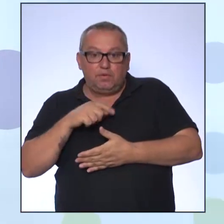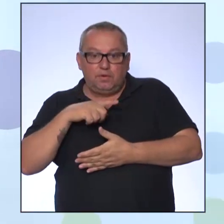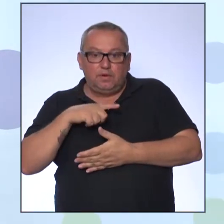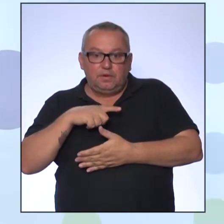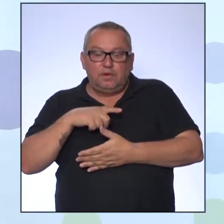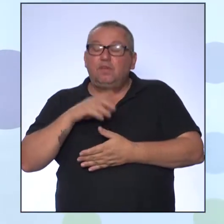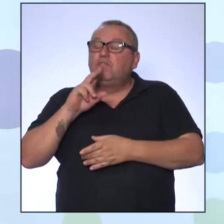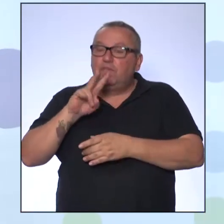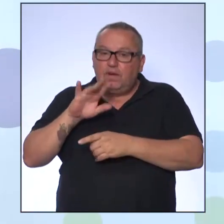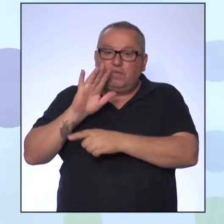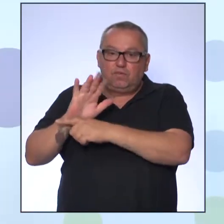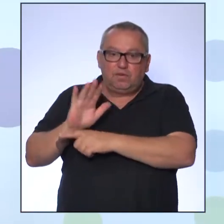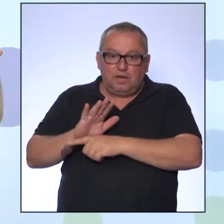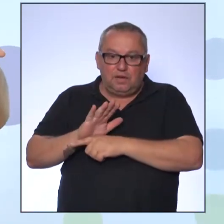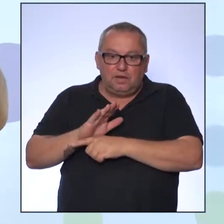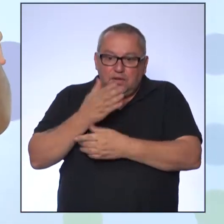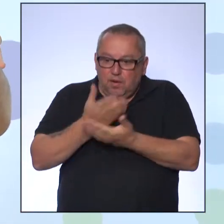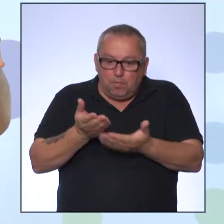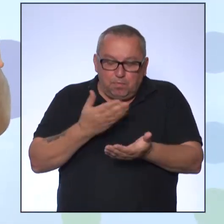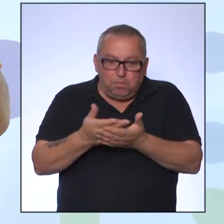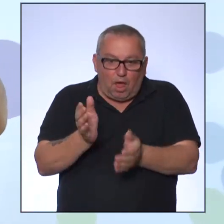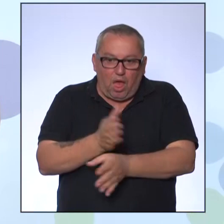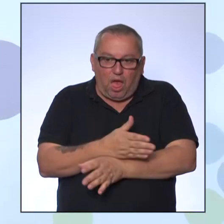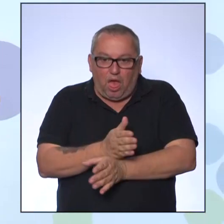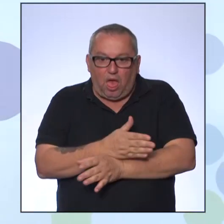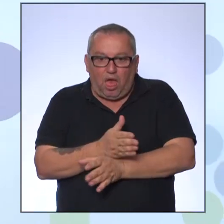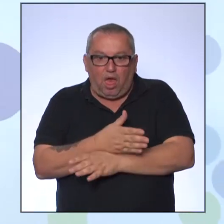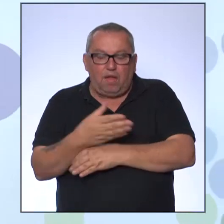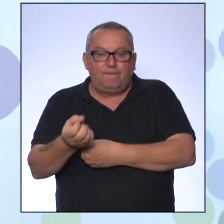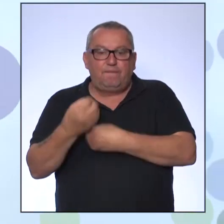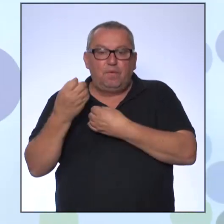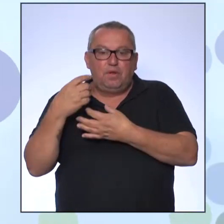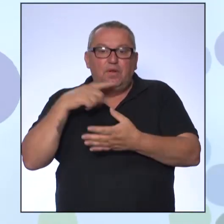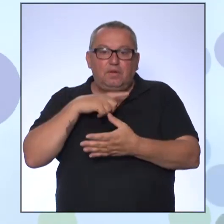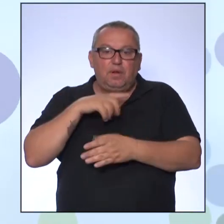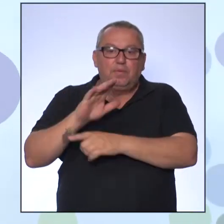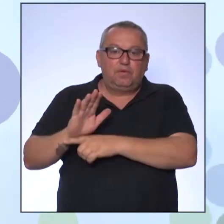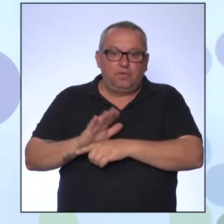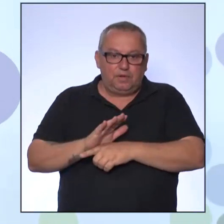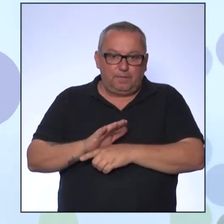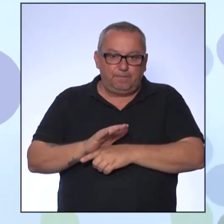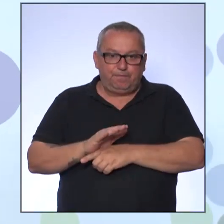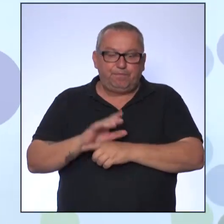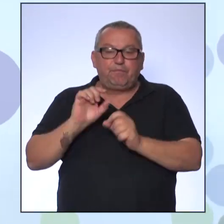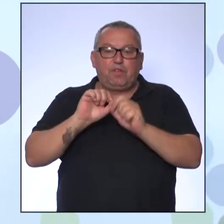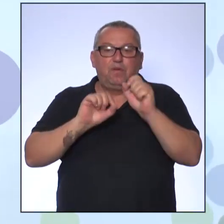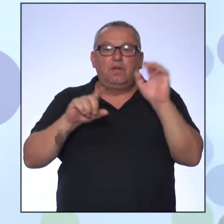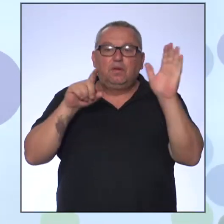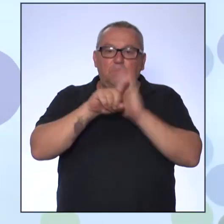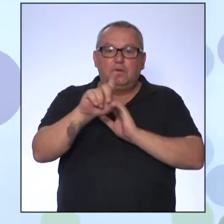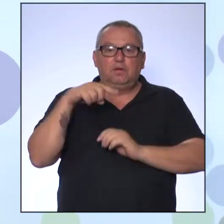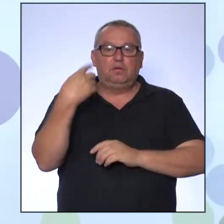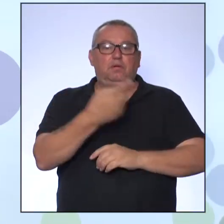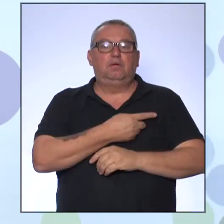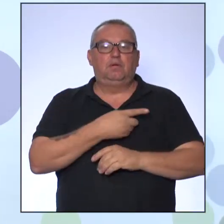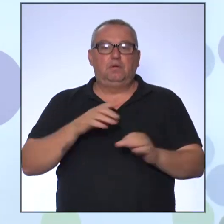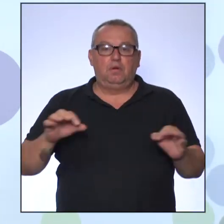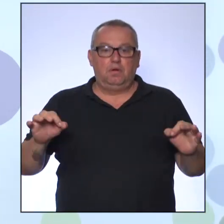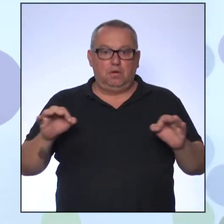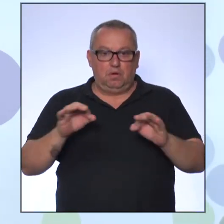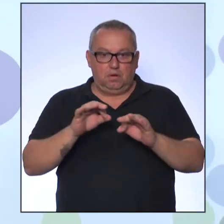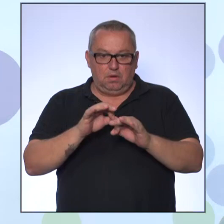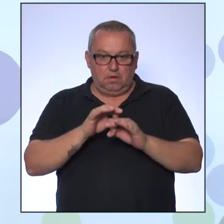gente vai te ajudar. Se você está perdido aí no mundo de informações da internet, a gente está aqui para te ajudar. Faz a pergunta para a gente e a gente